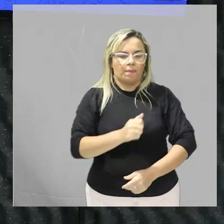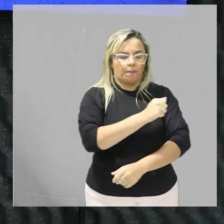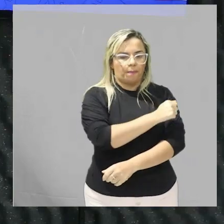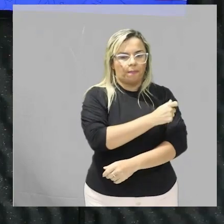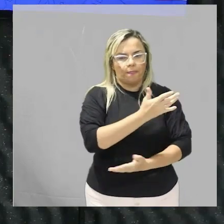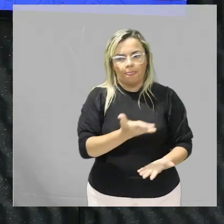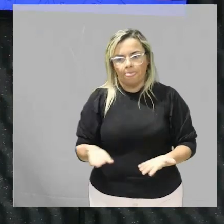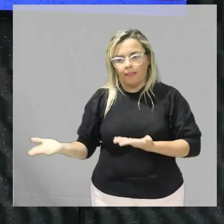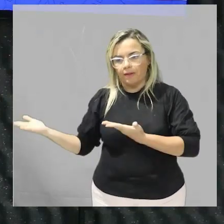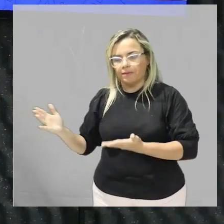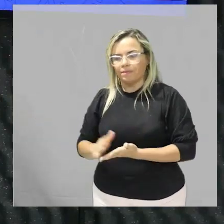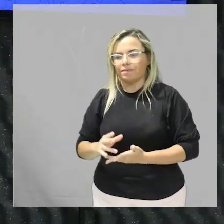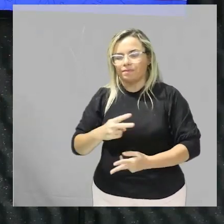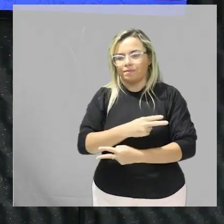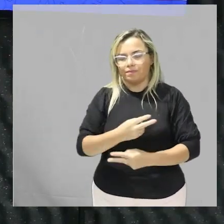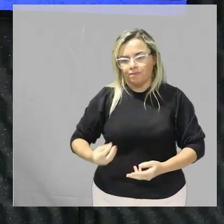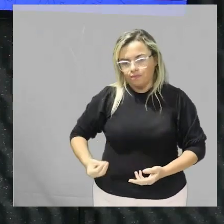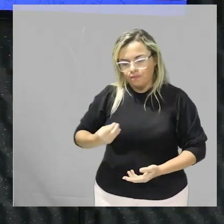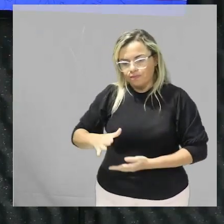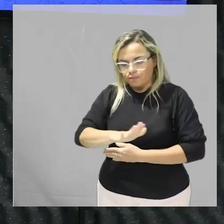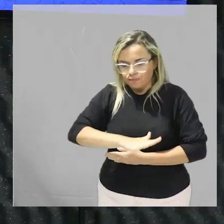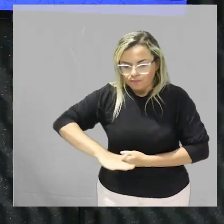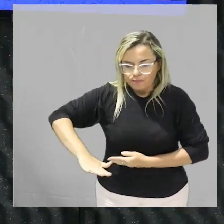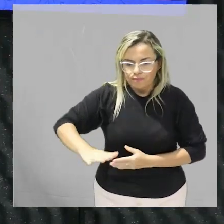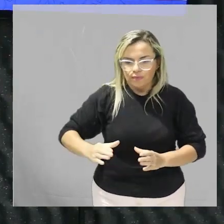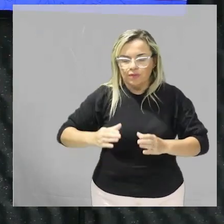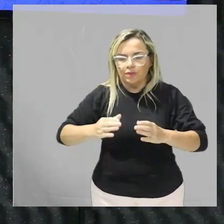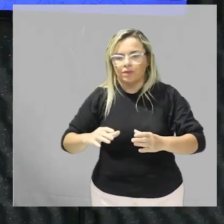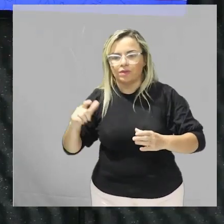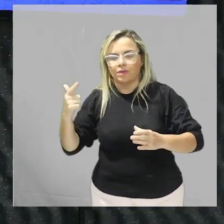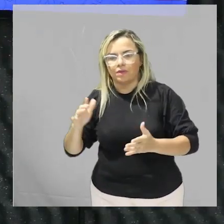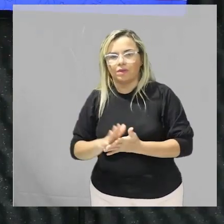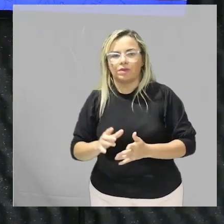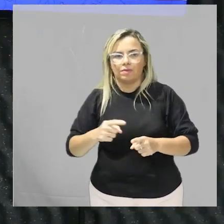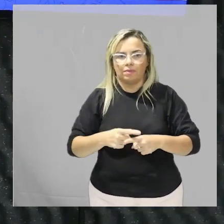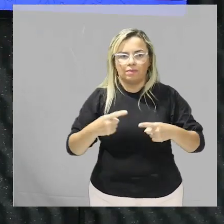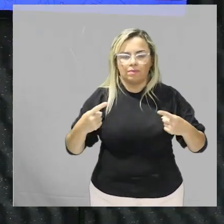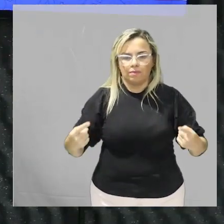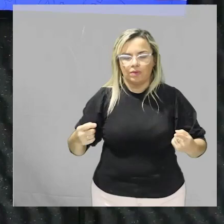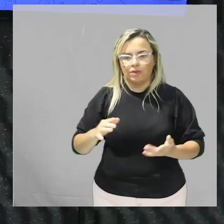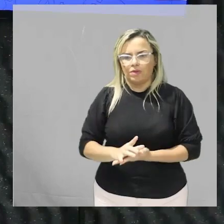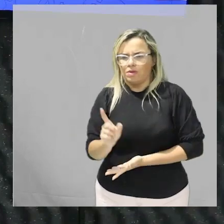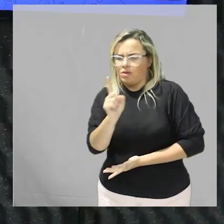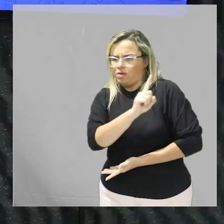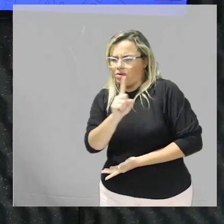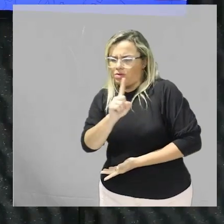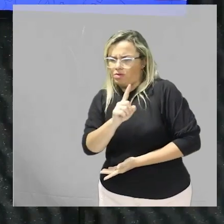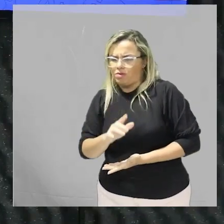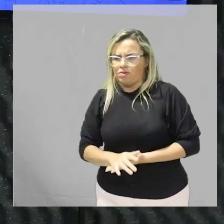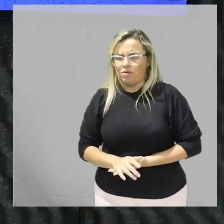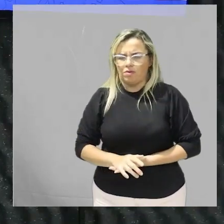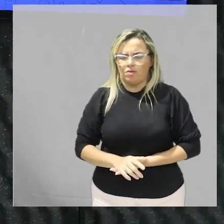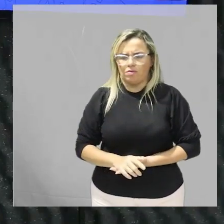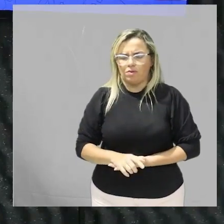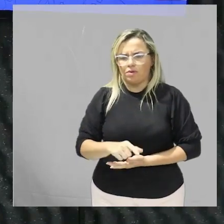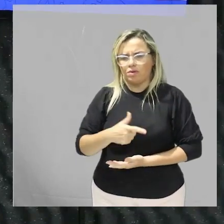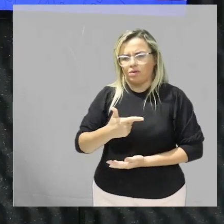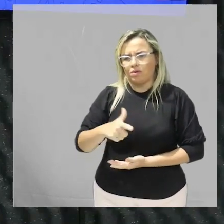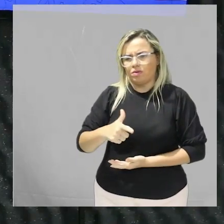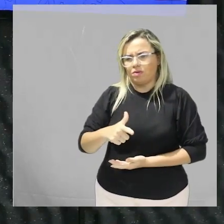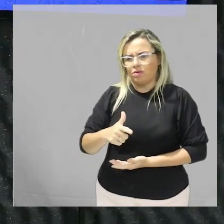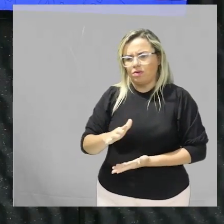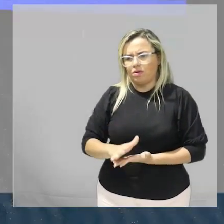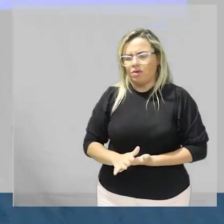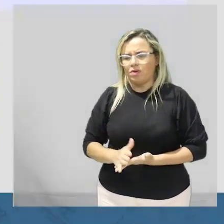aqui é os seres vivos de uma determinada área. Mas, nessa área, não só existem seres vivos. Eu encontro aqui